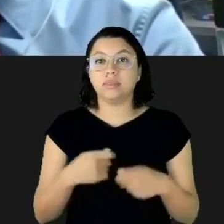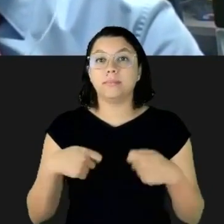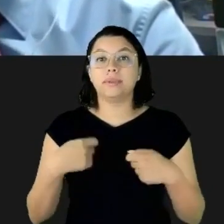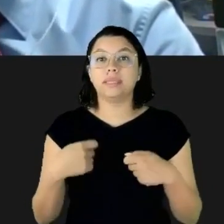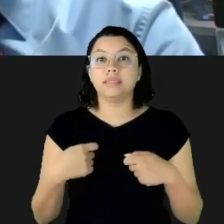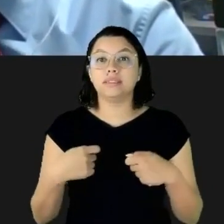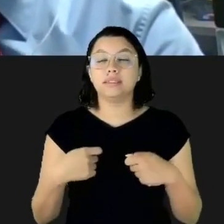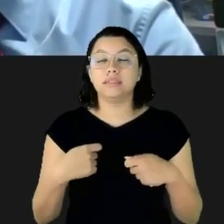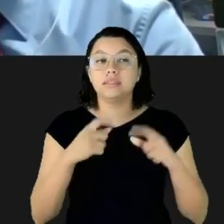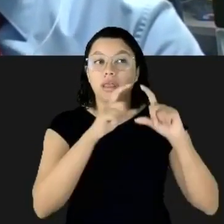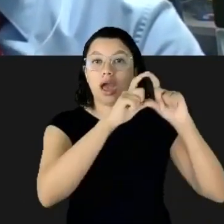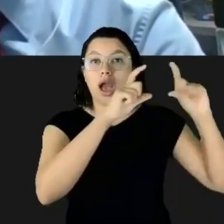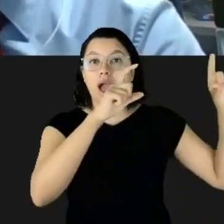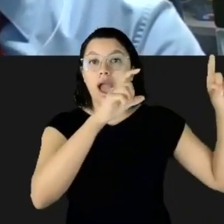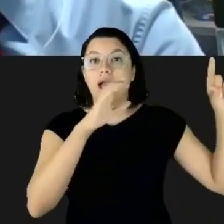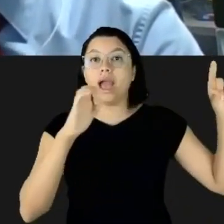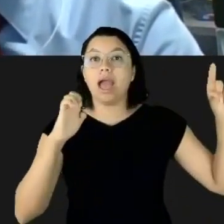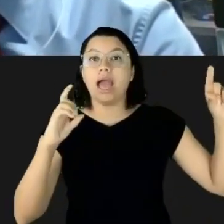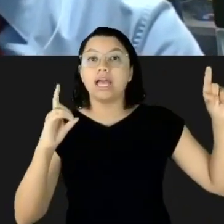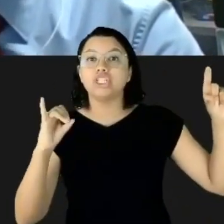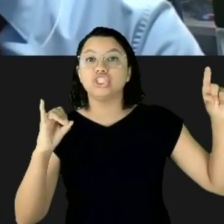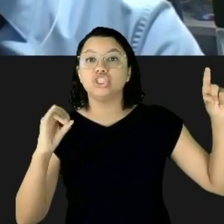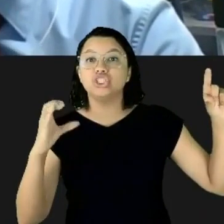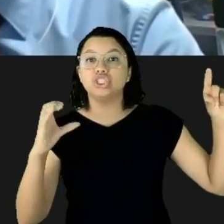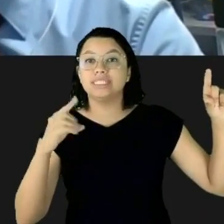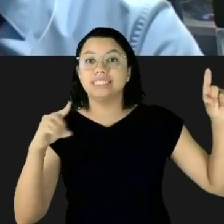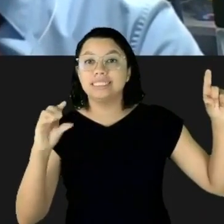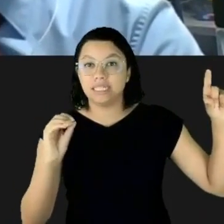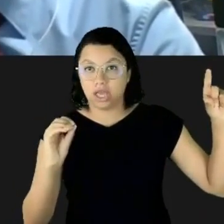editar tem que estar em modo edição aí ele vai aparecer